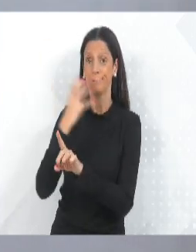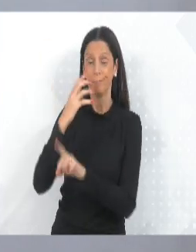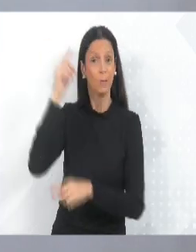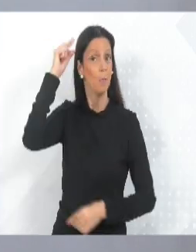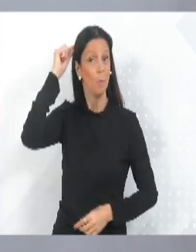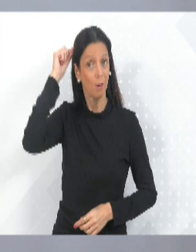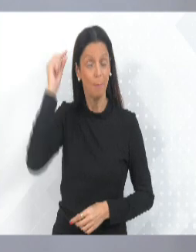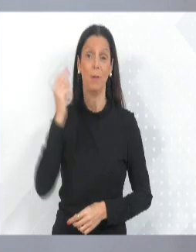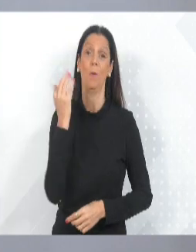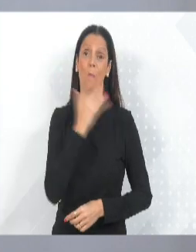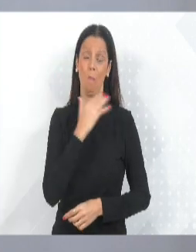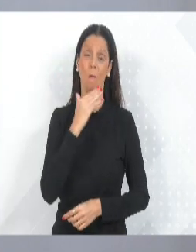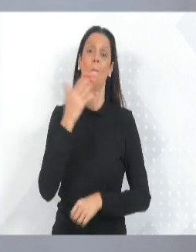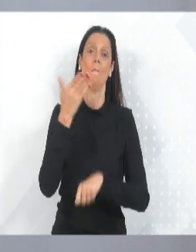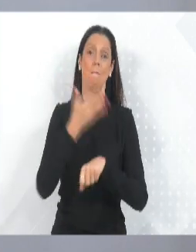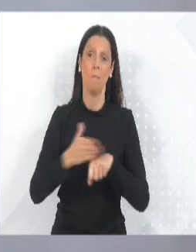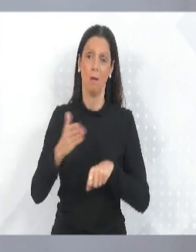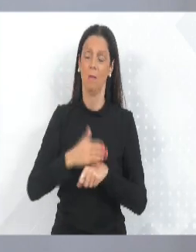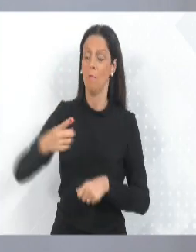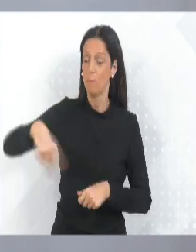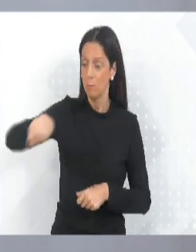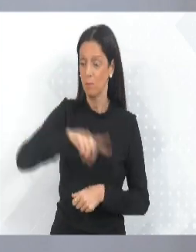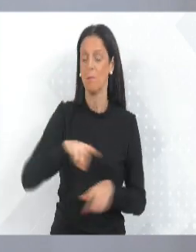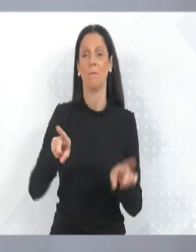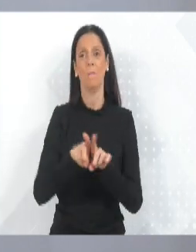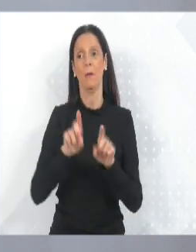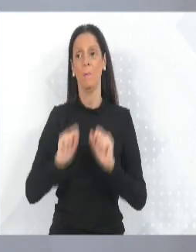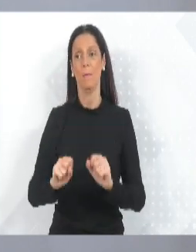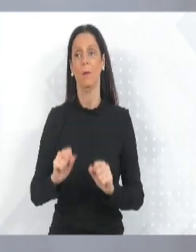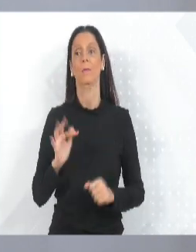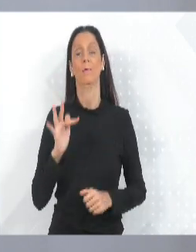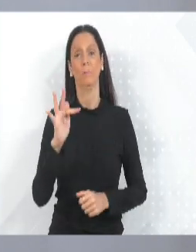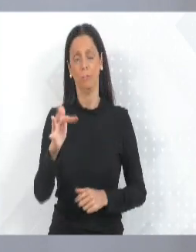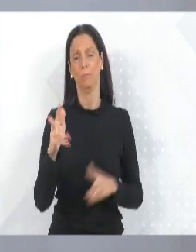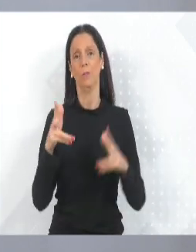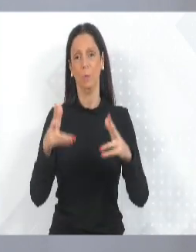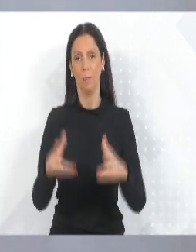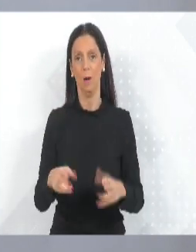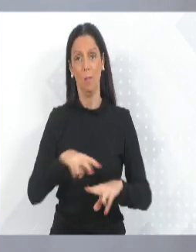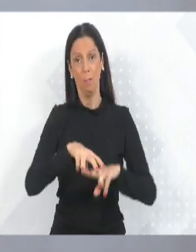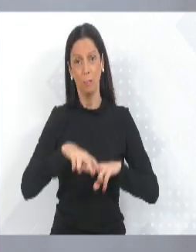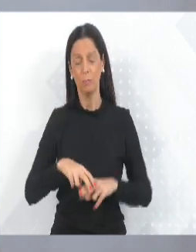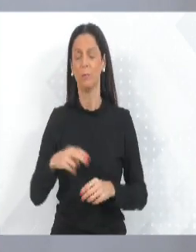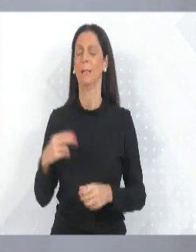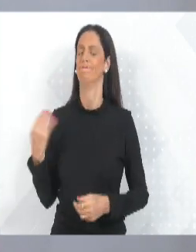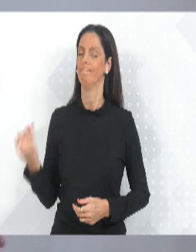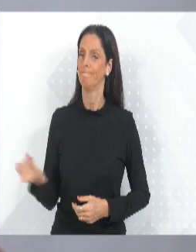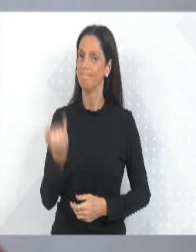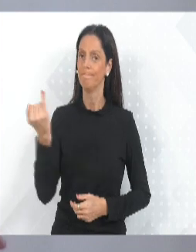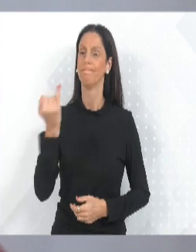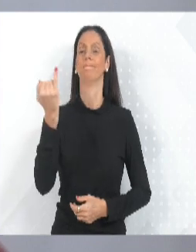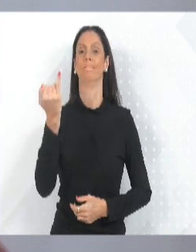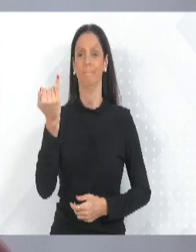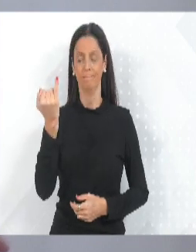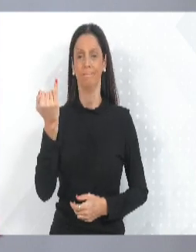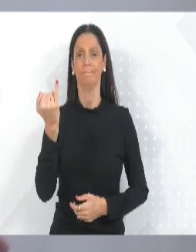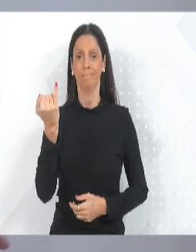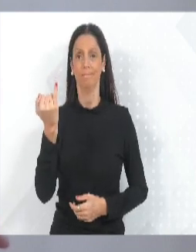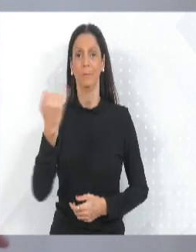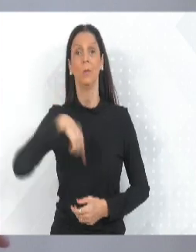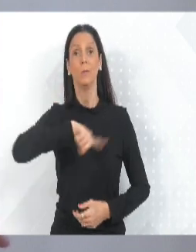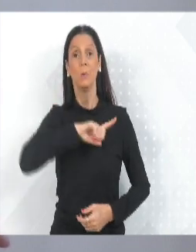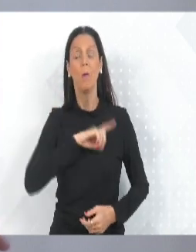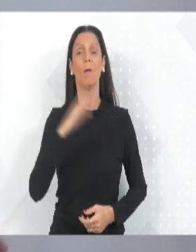vão deixar vocês também ficarem de cabelos brancos portanto isso é fundamental que a gente tenha